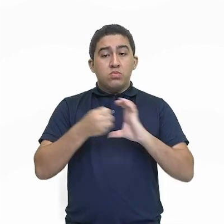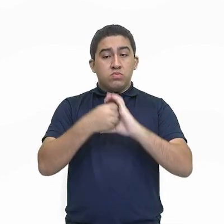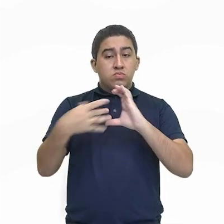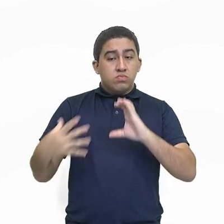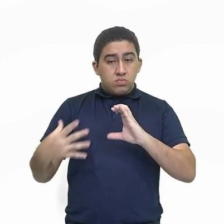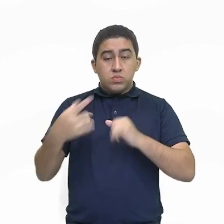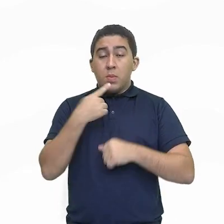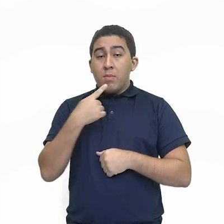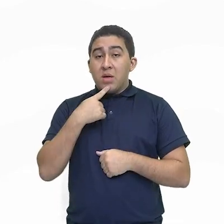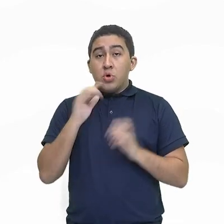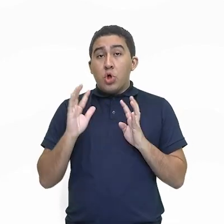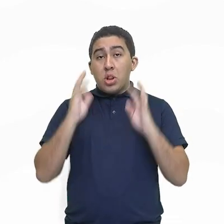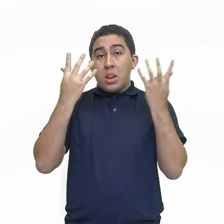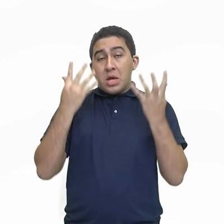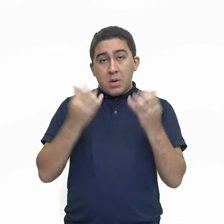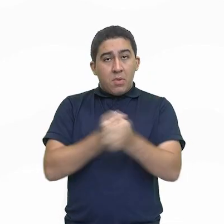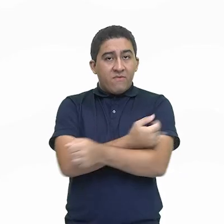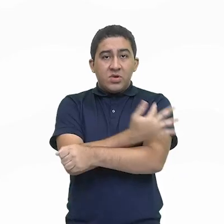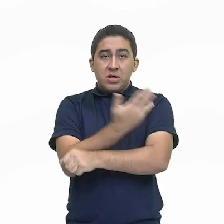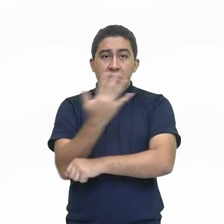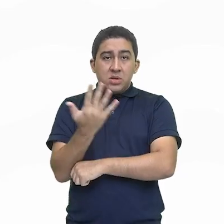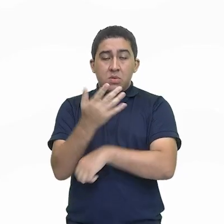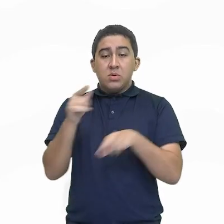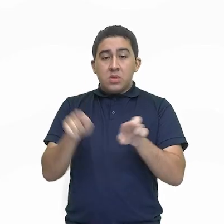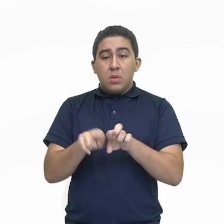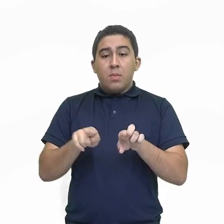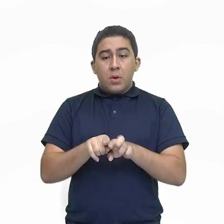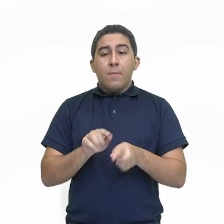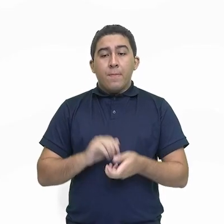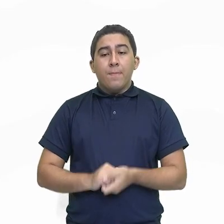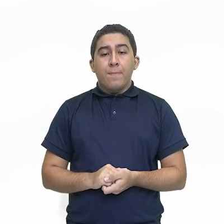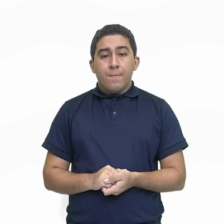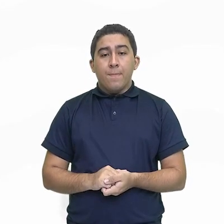características do clima, da vegetação,